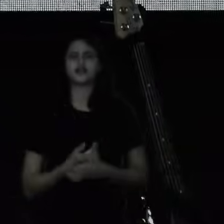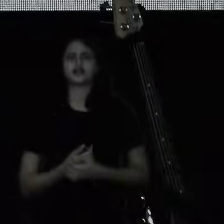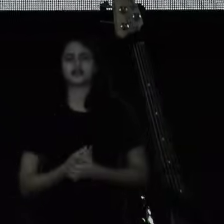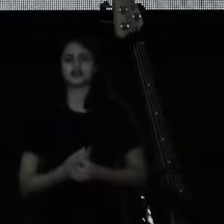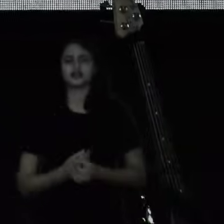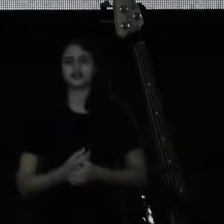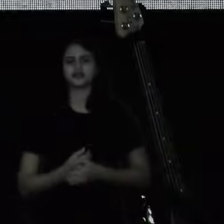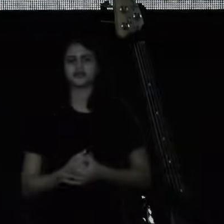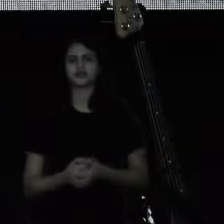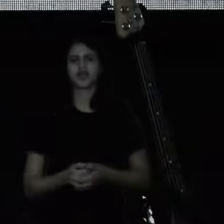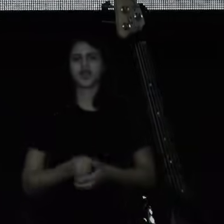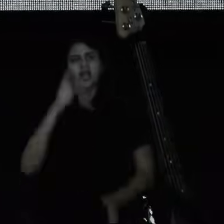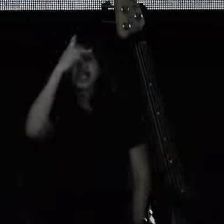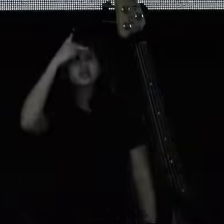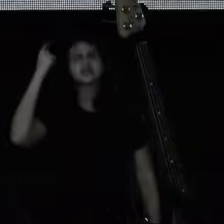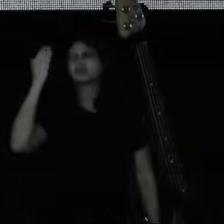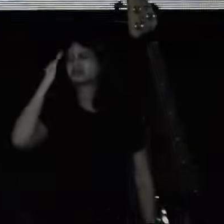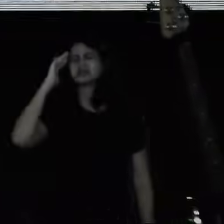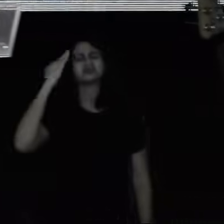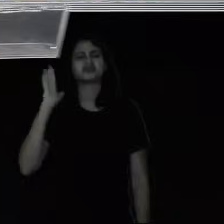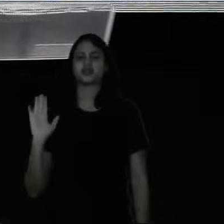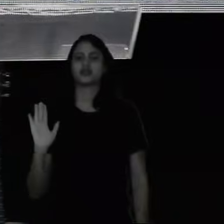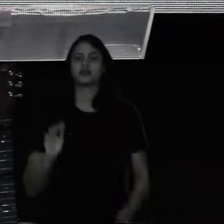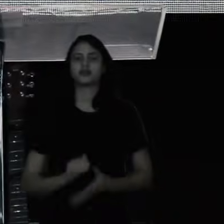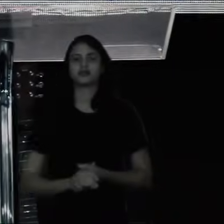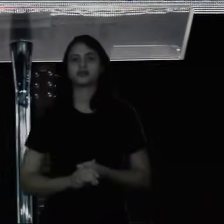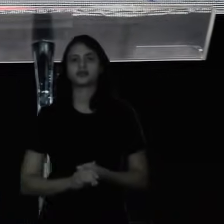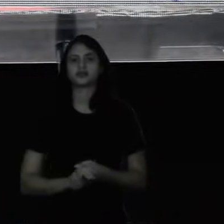As pessoas não têm noção